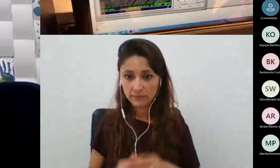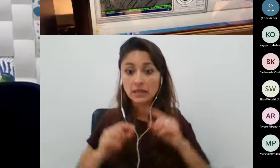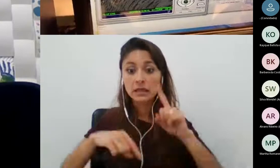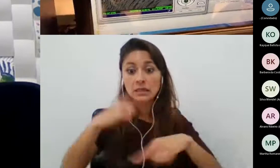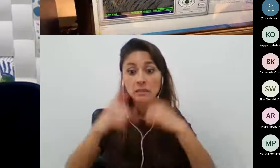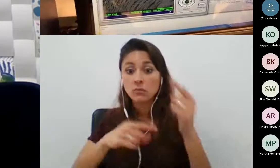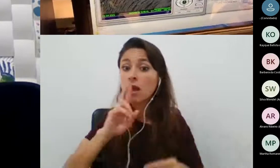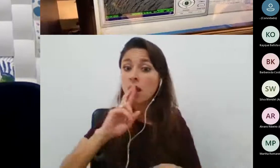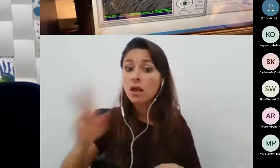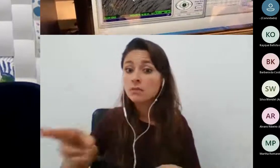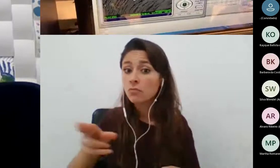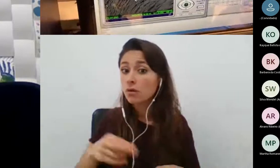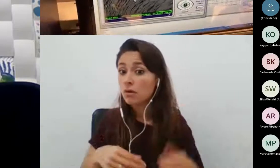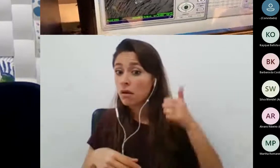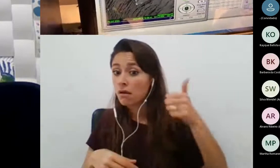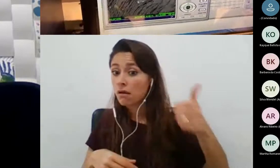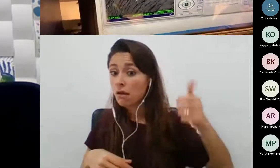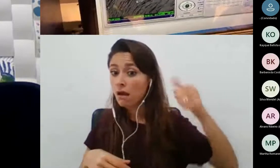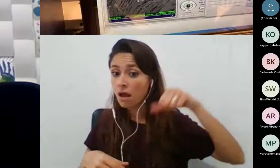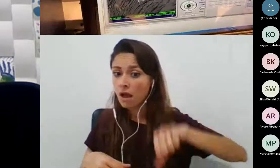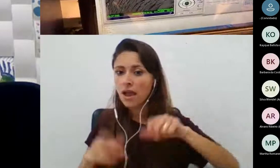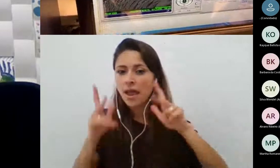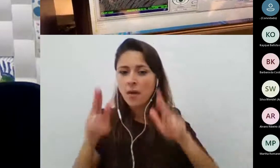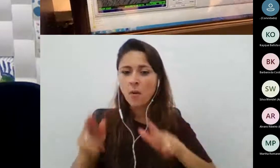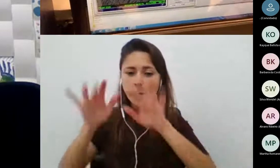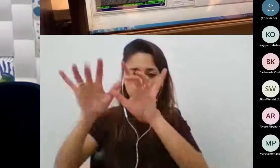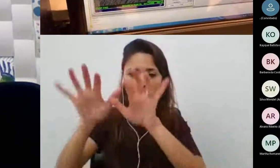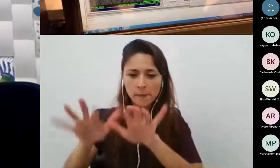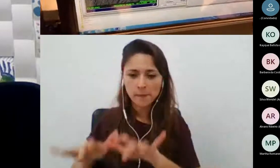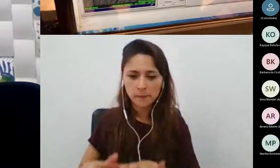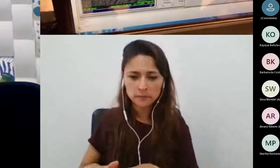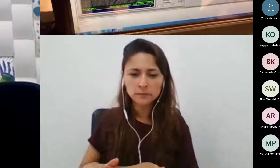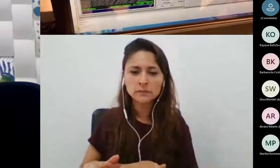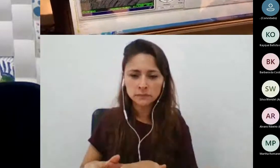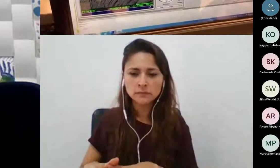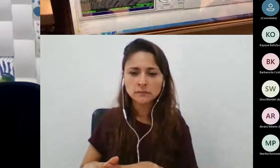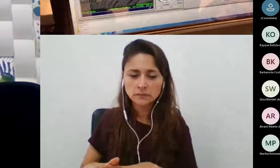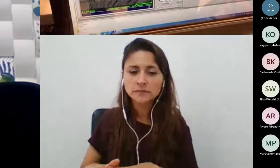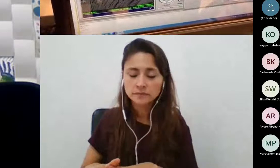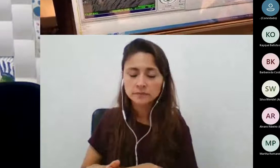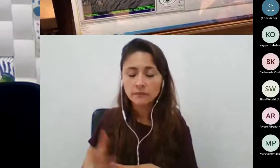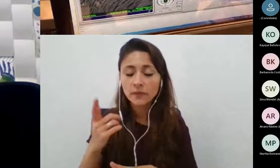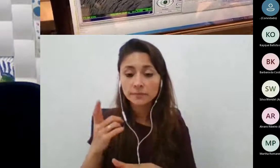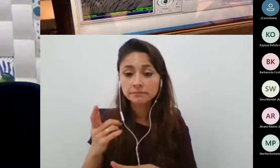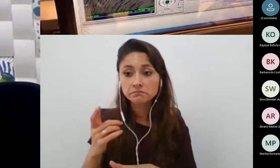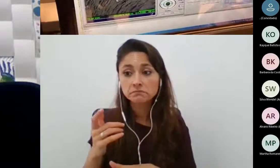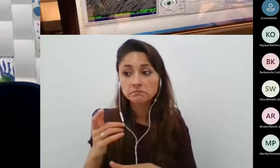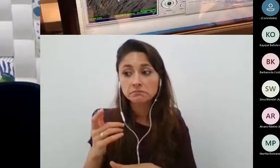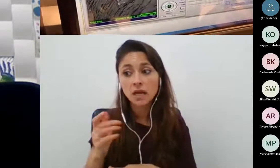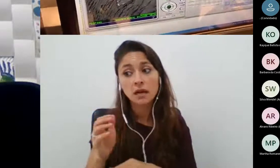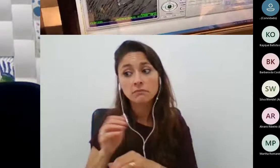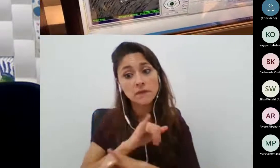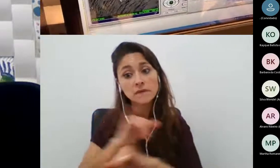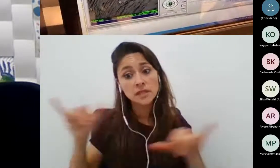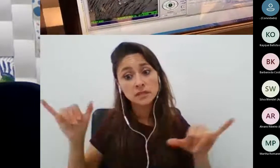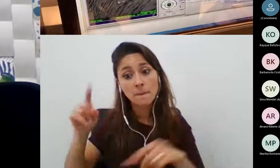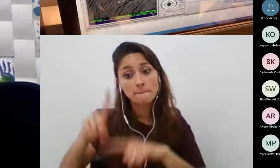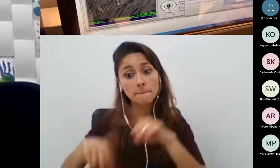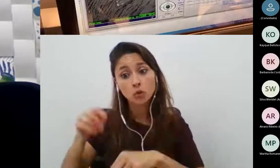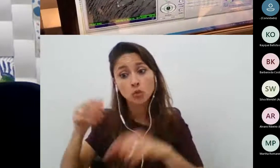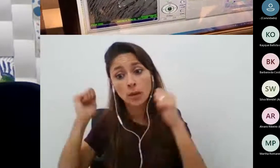diagnóstico, uma receita, um relatório direcionando esse conceito desse produto. Se o produto está bom, não está